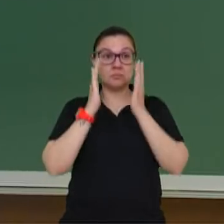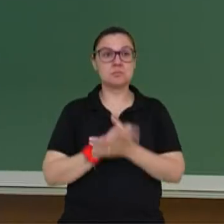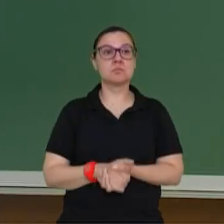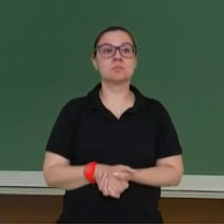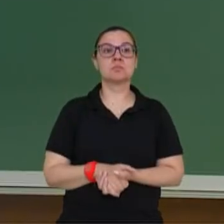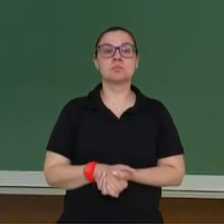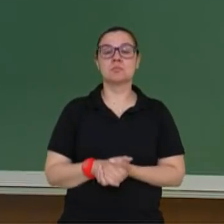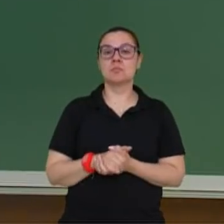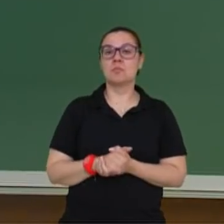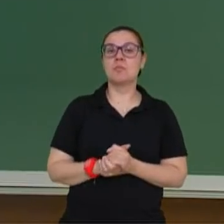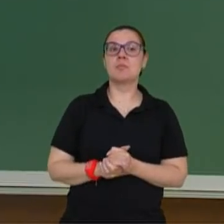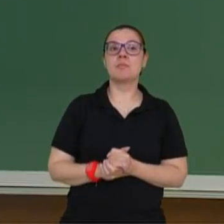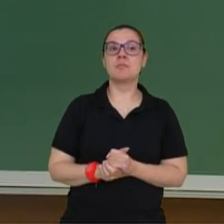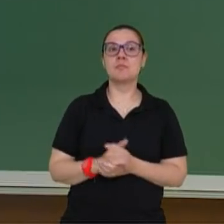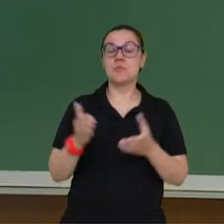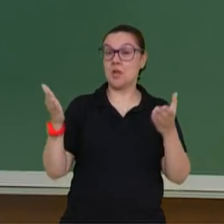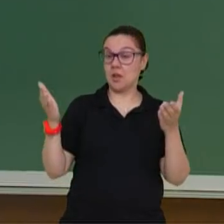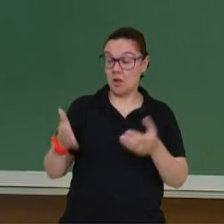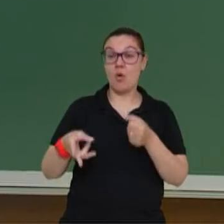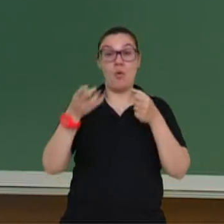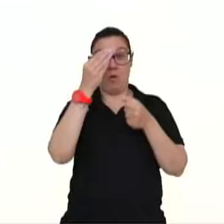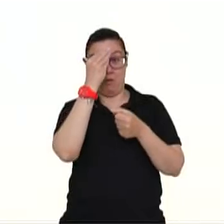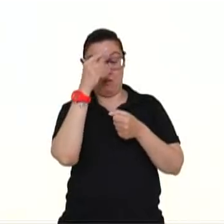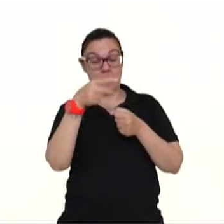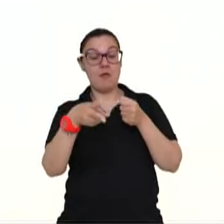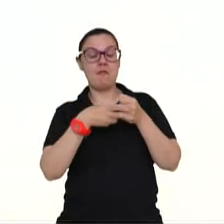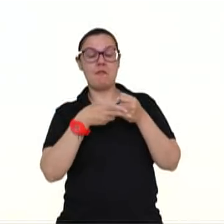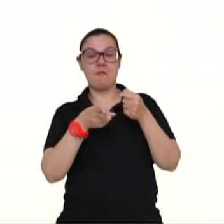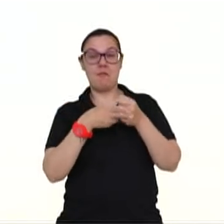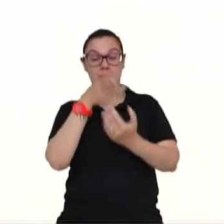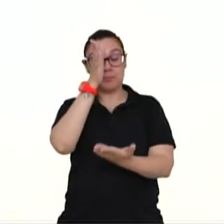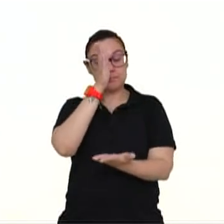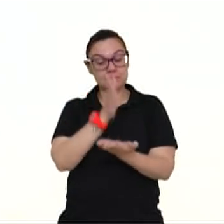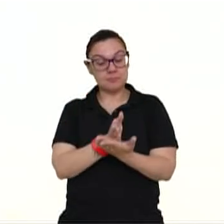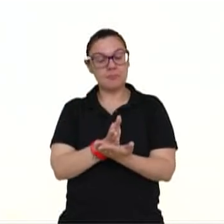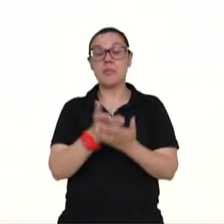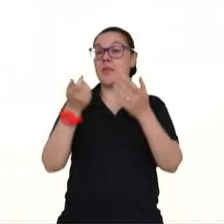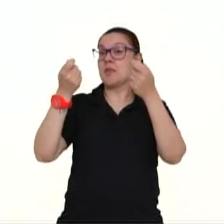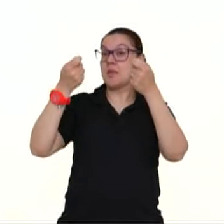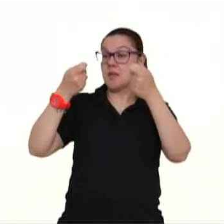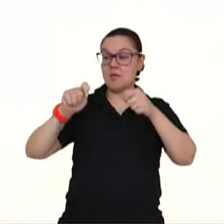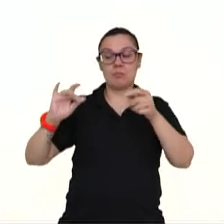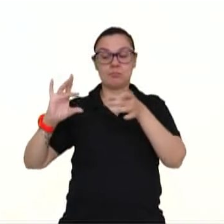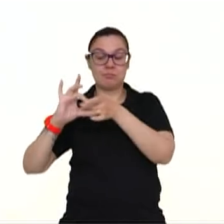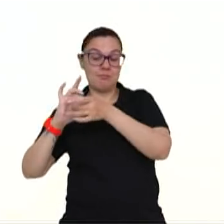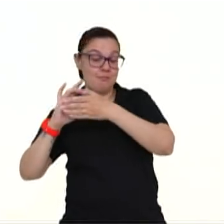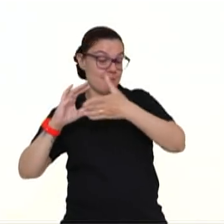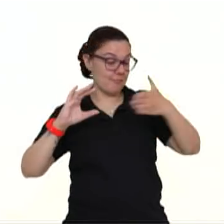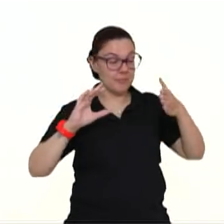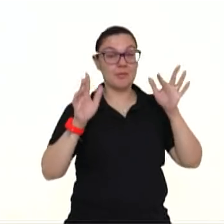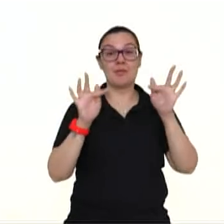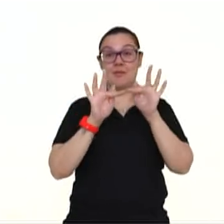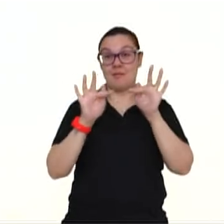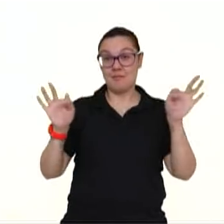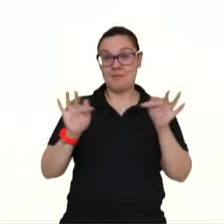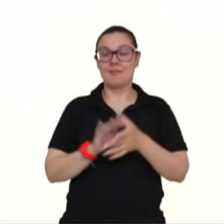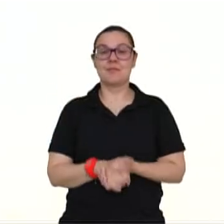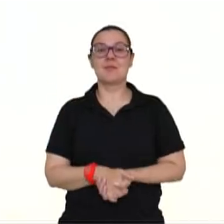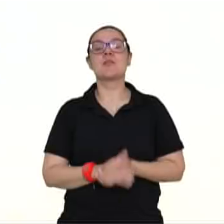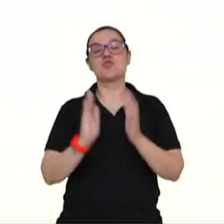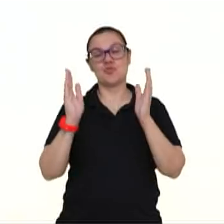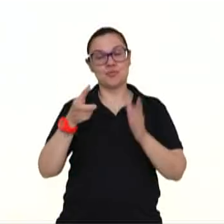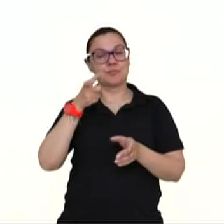por diante, verbos intransitivos. Verbo intransitivo não pede complemento, como